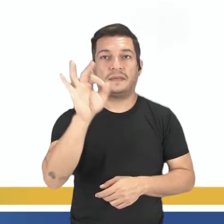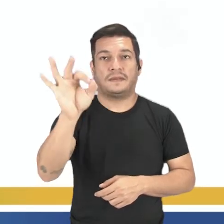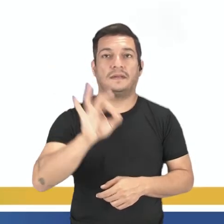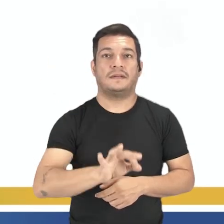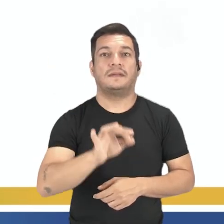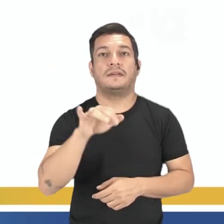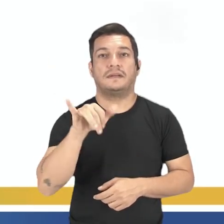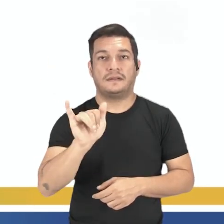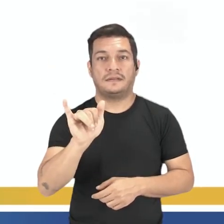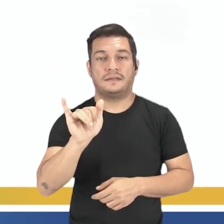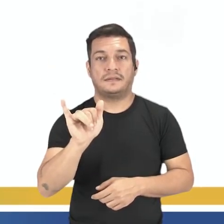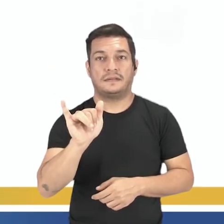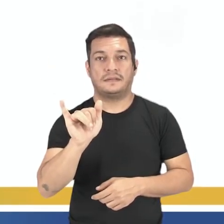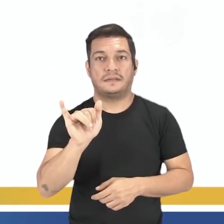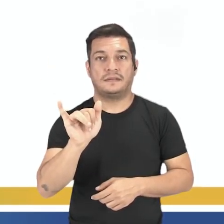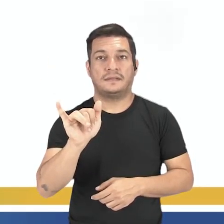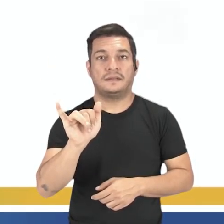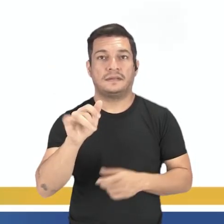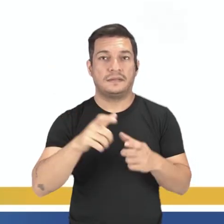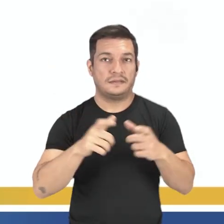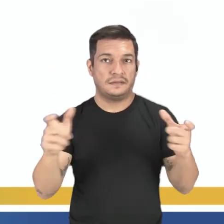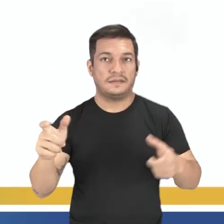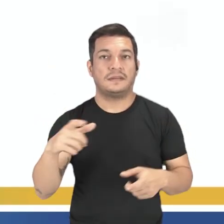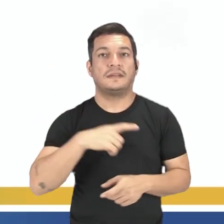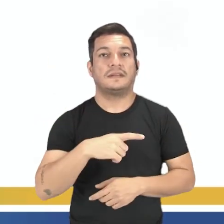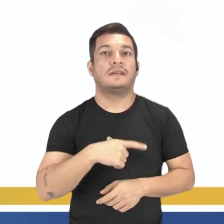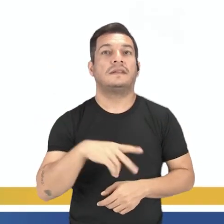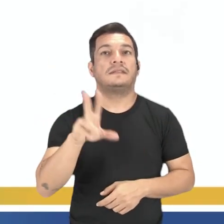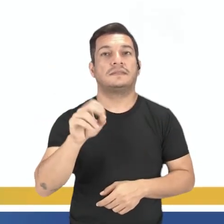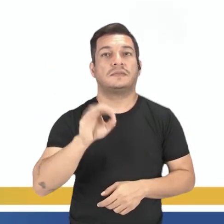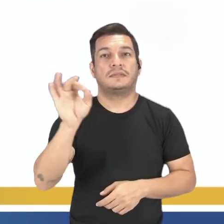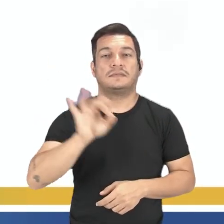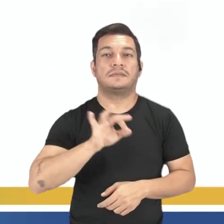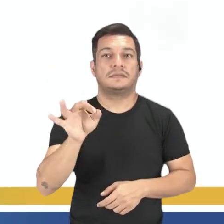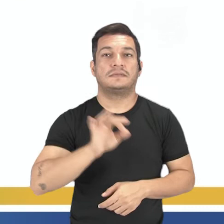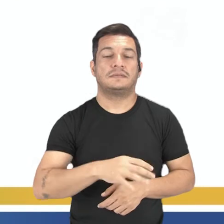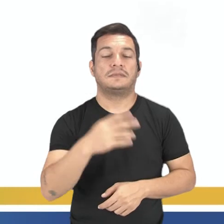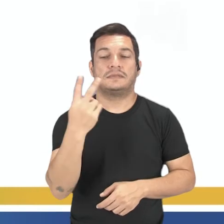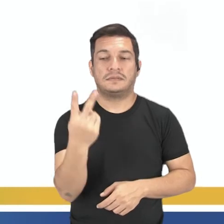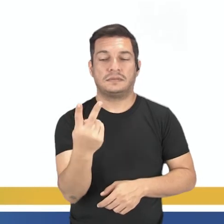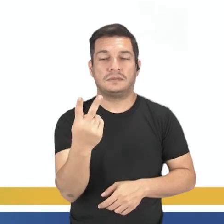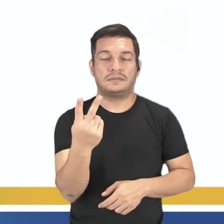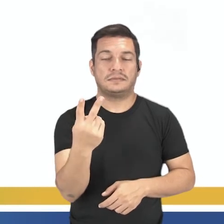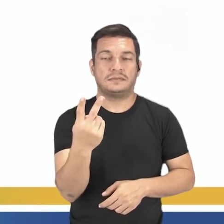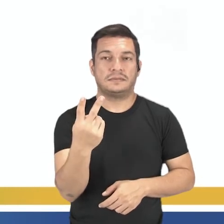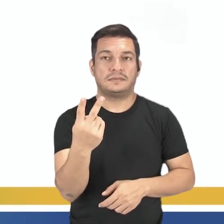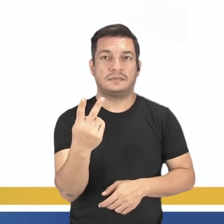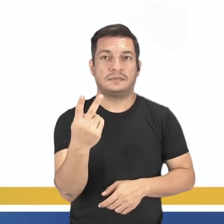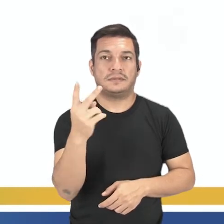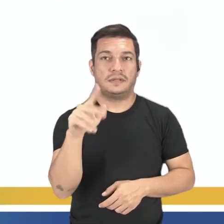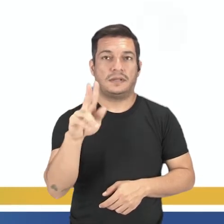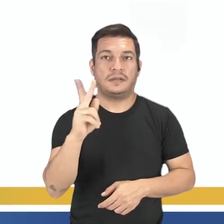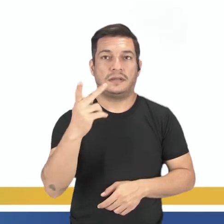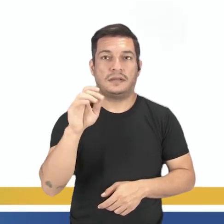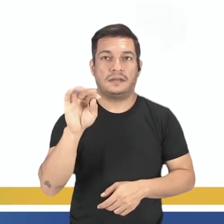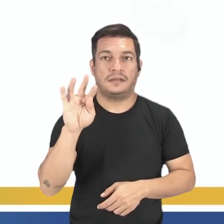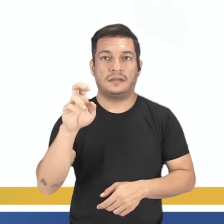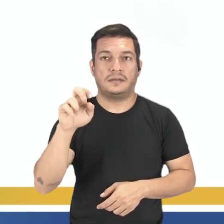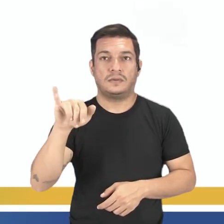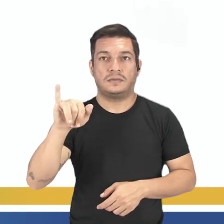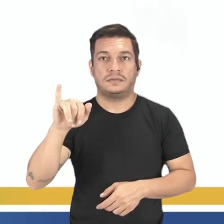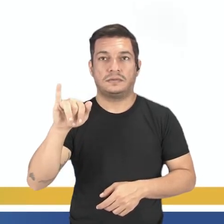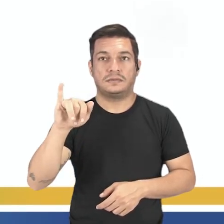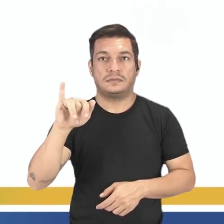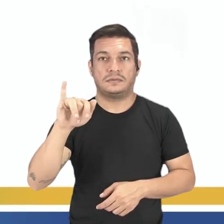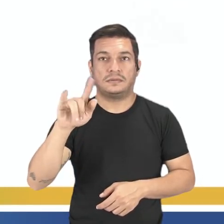25% Yzão, vou ter 50%, dois indivíduos aí heterozigotos,